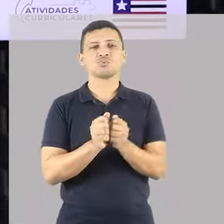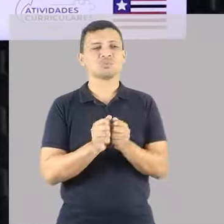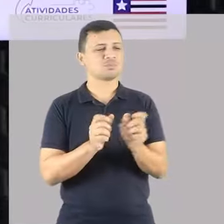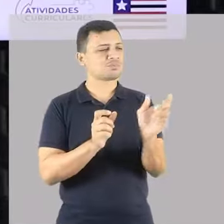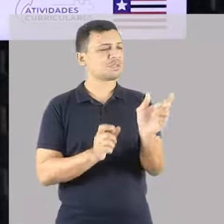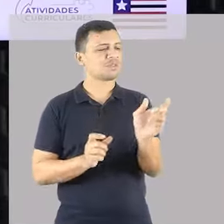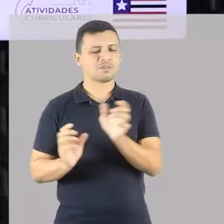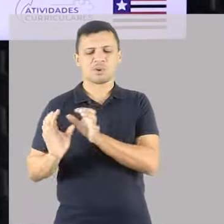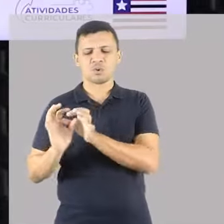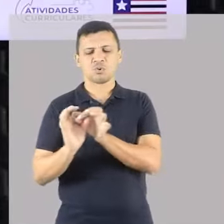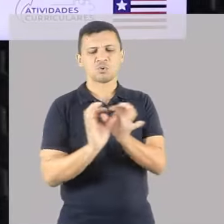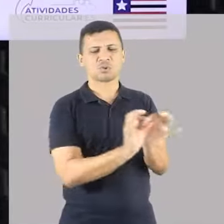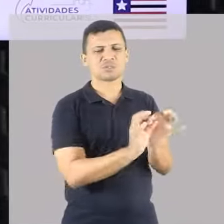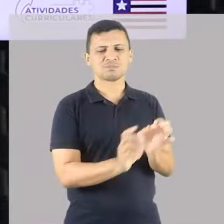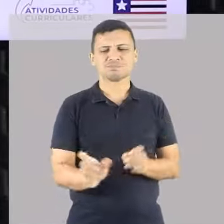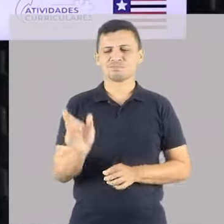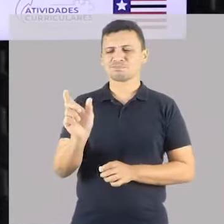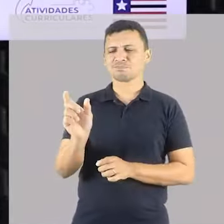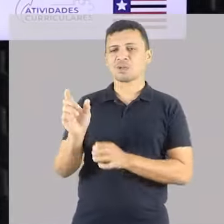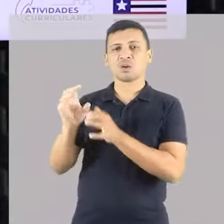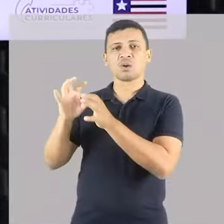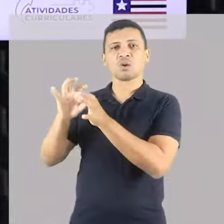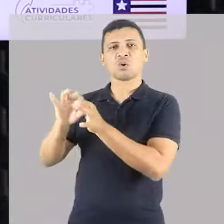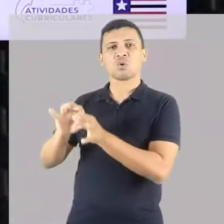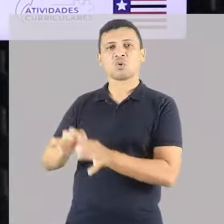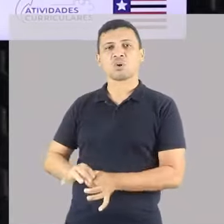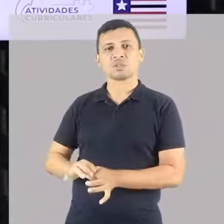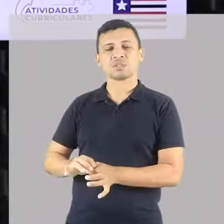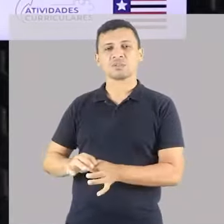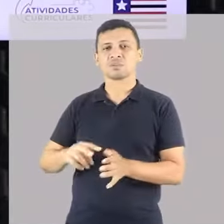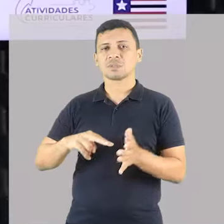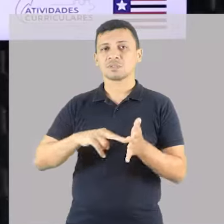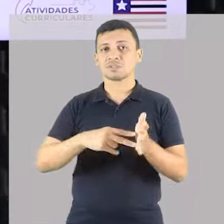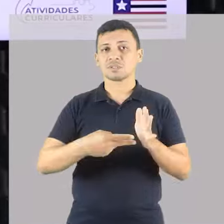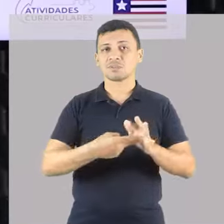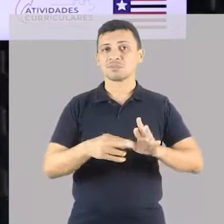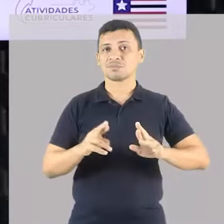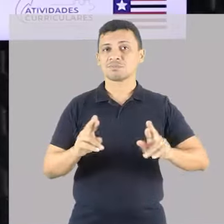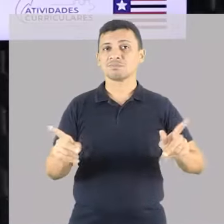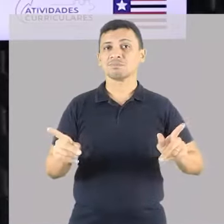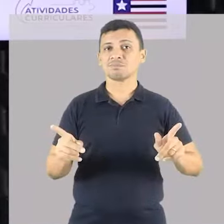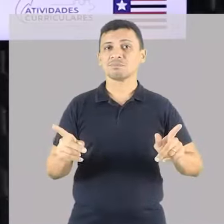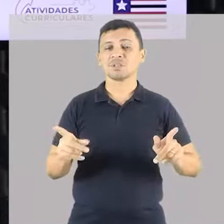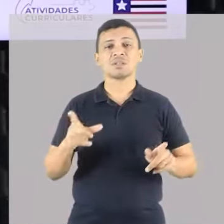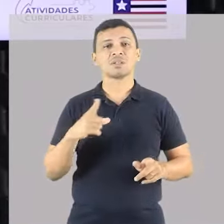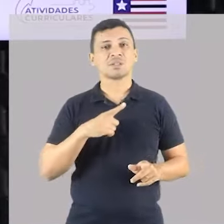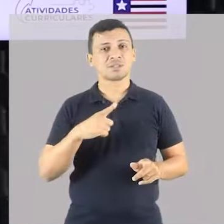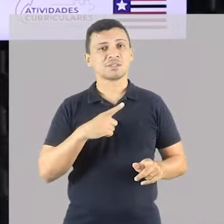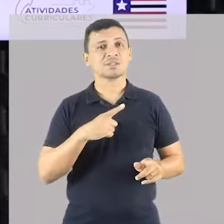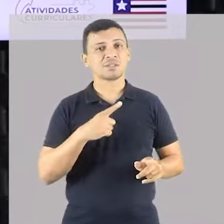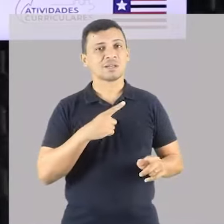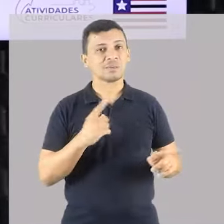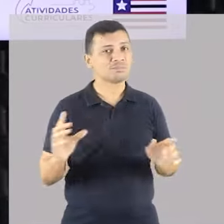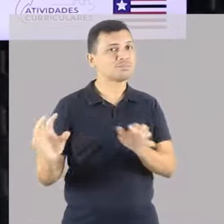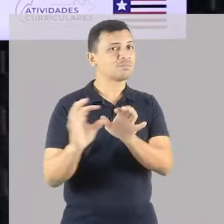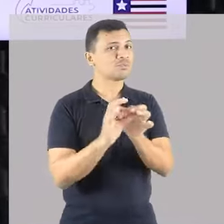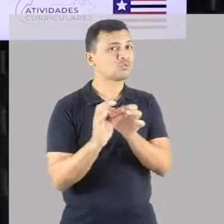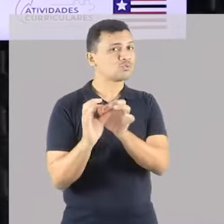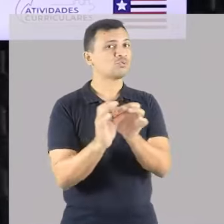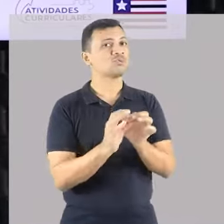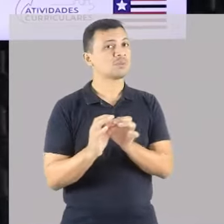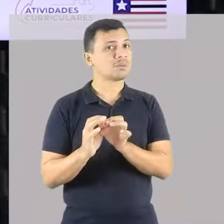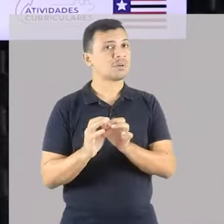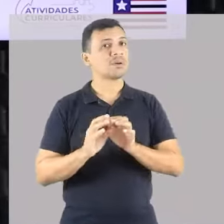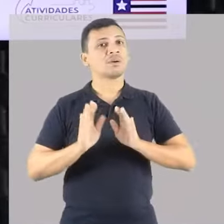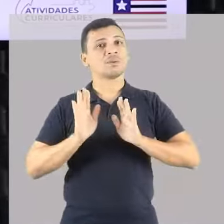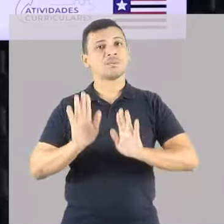coerência automaticamente mas elas não representam a mesma coisa elas estão juntas elas estão imbricadas Mas elas têm significados